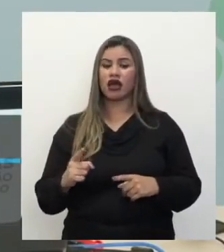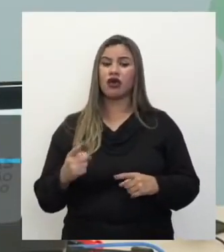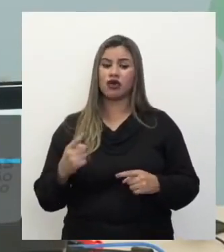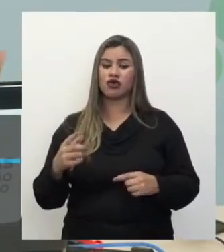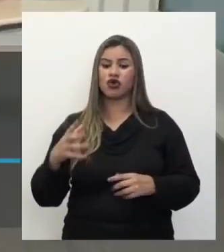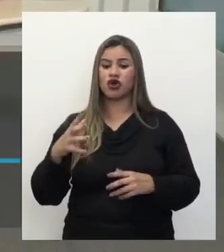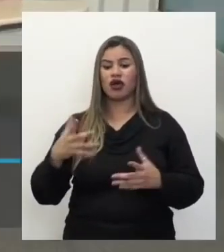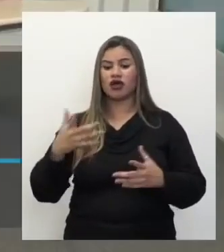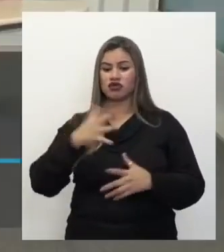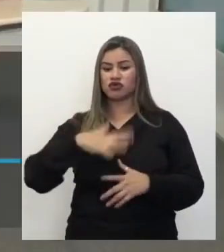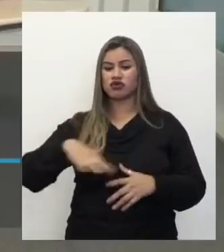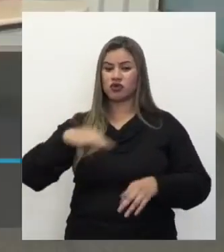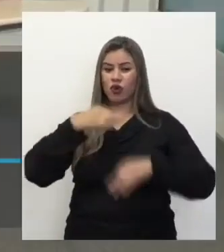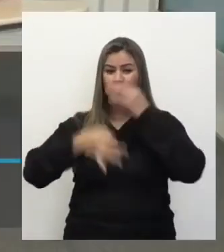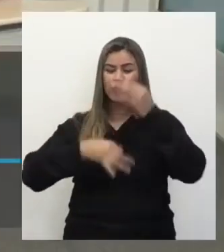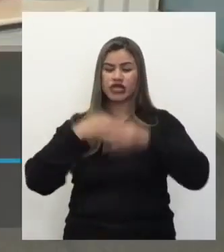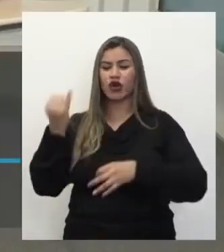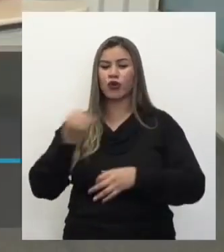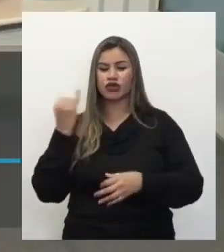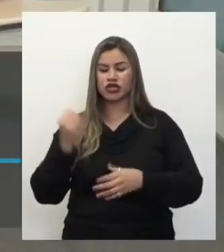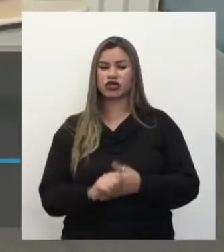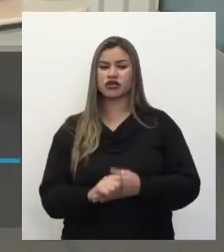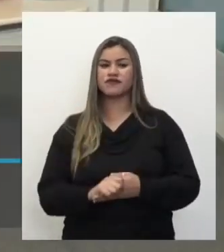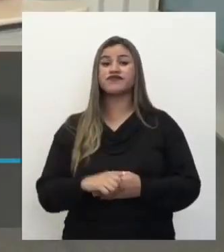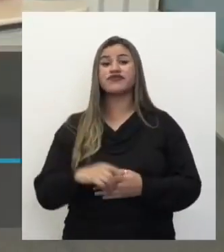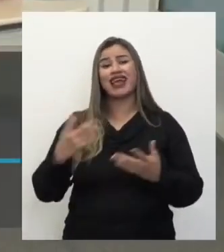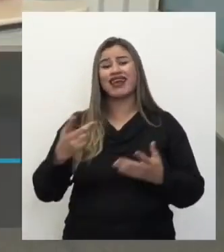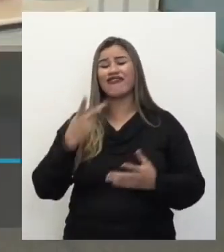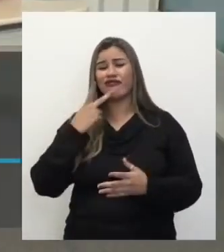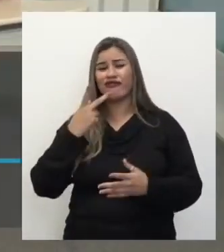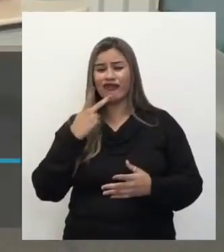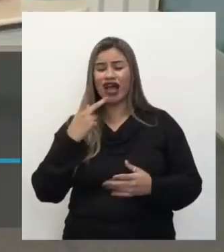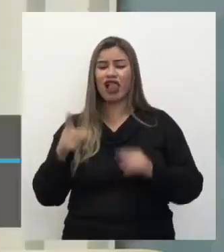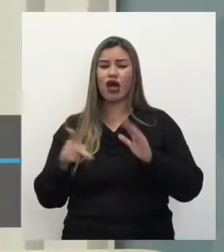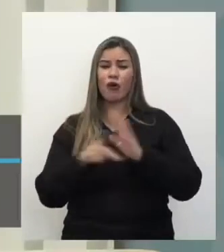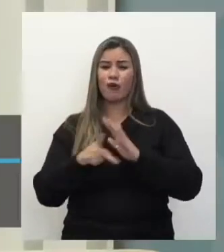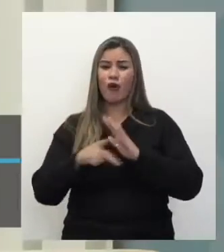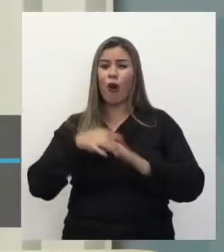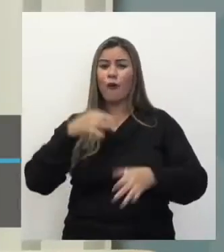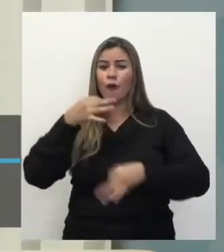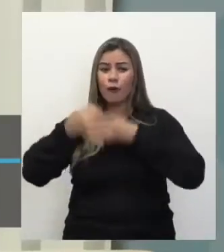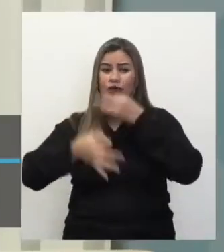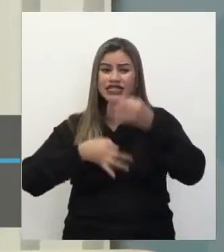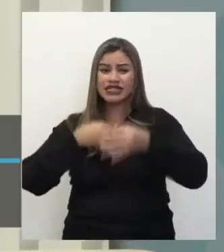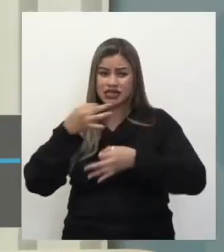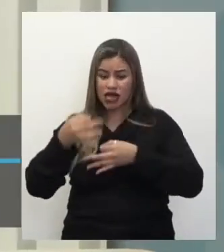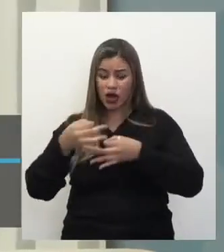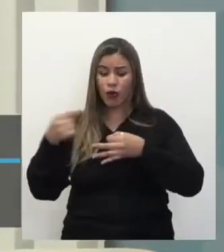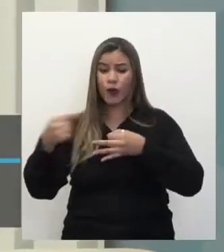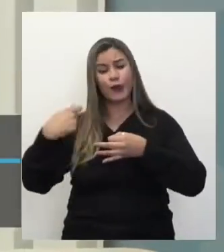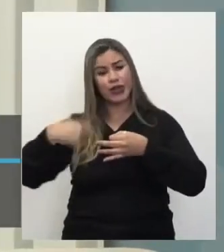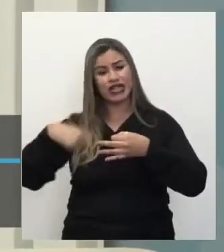Sua Então, opinião importa. Mas é isso, quando a gente faz uma aula sobre opinião, é desde que a gente respeite a opinião das pessoas, né? E